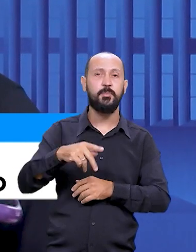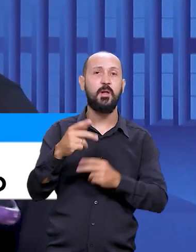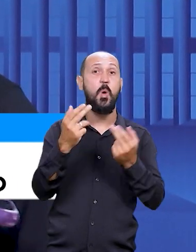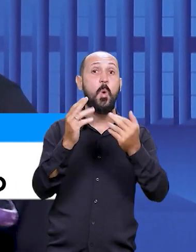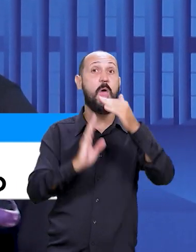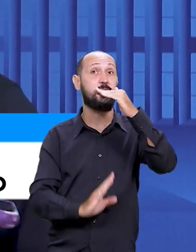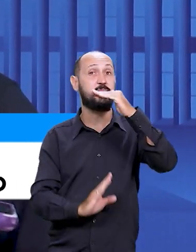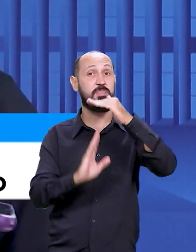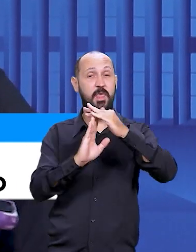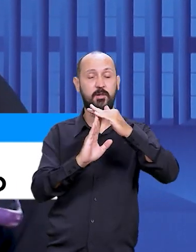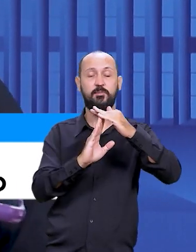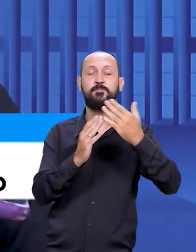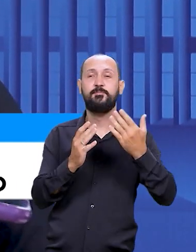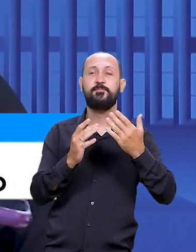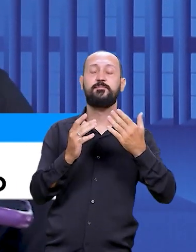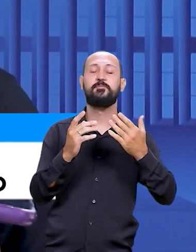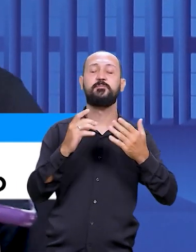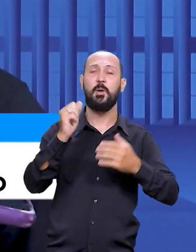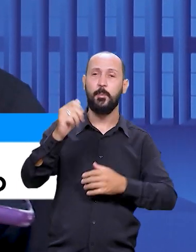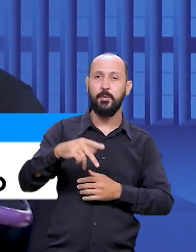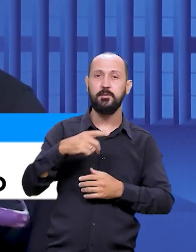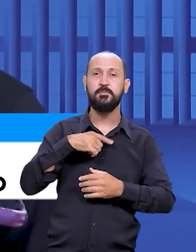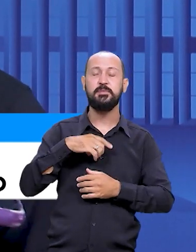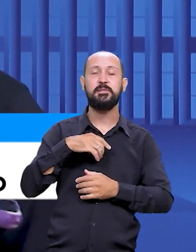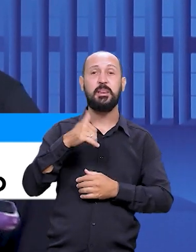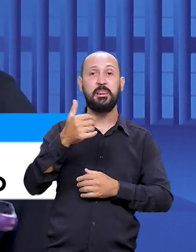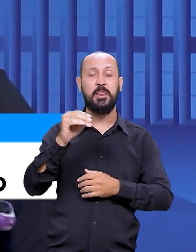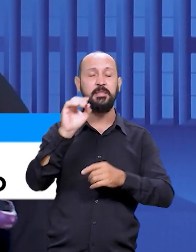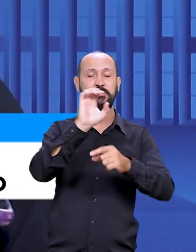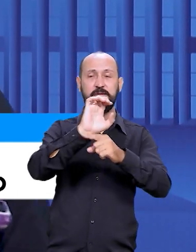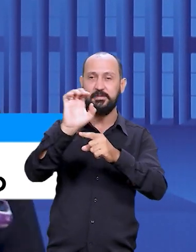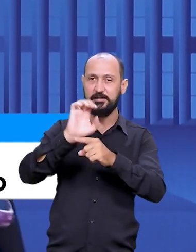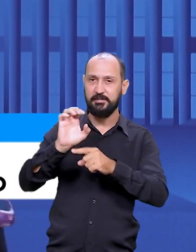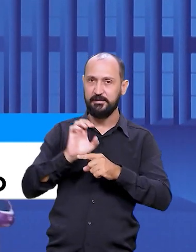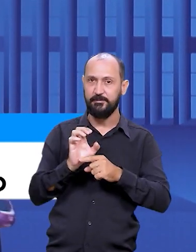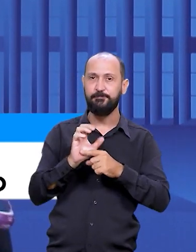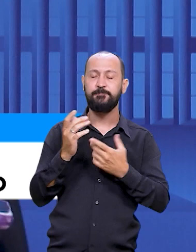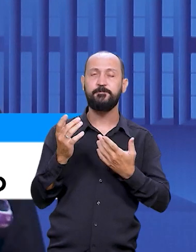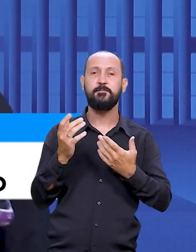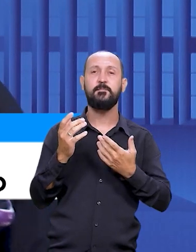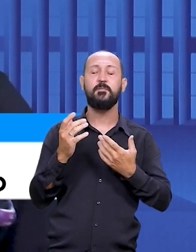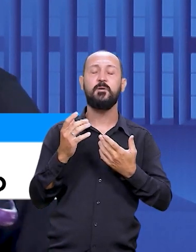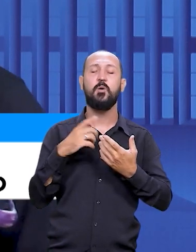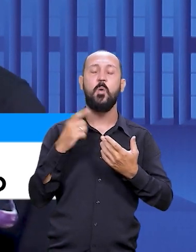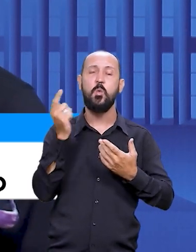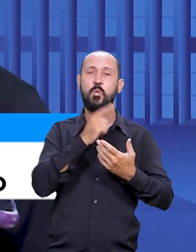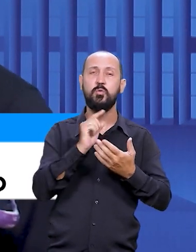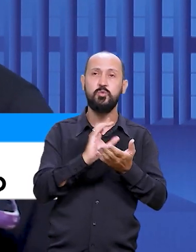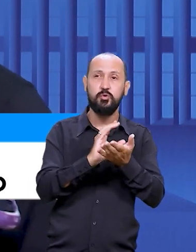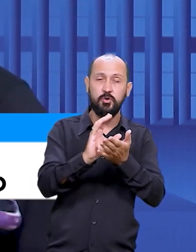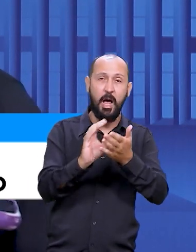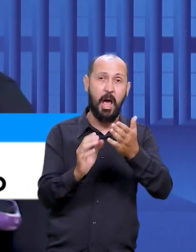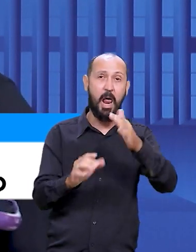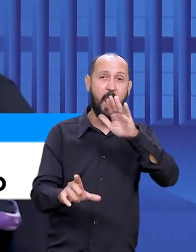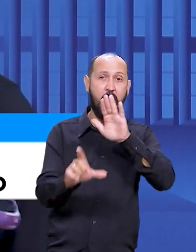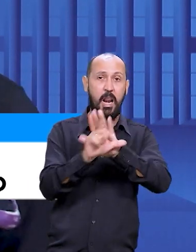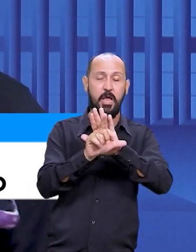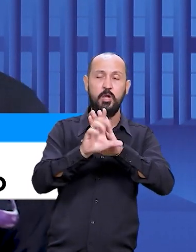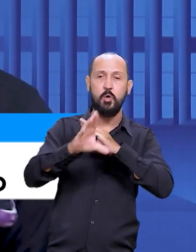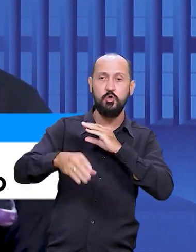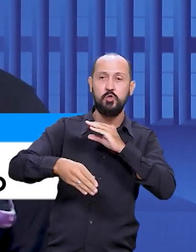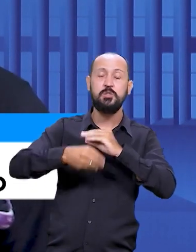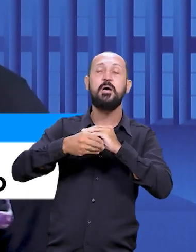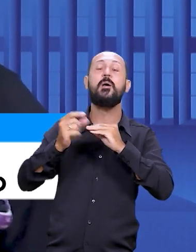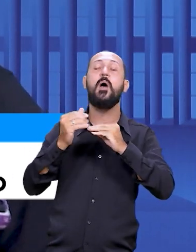regime geral de previdência como teto de contribuição previdenciária, 10 estados acabaram aportando